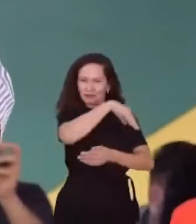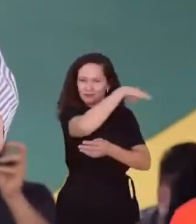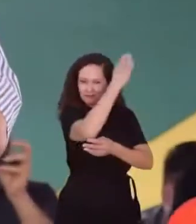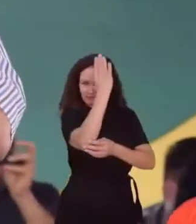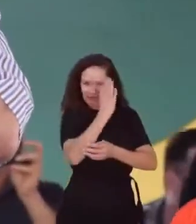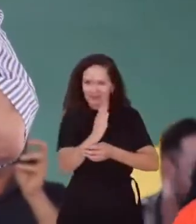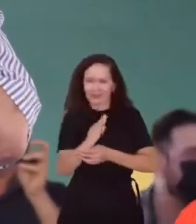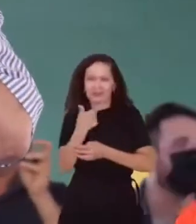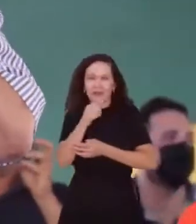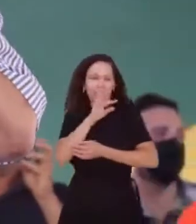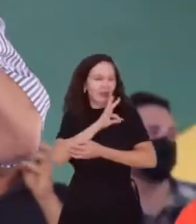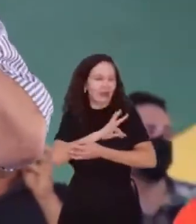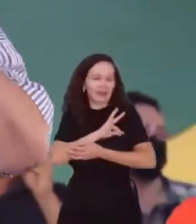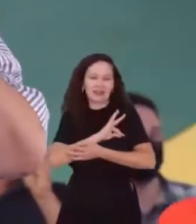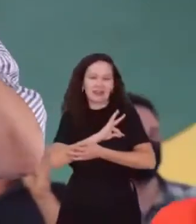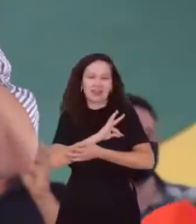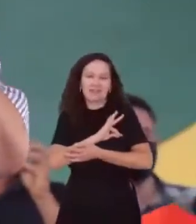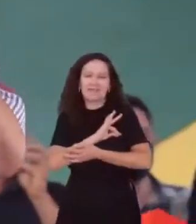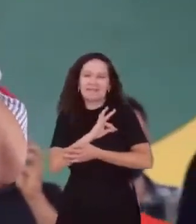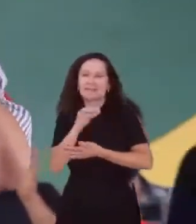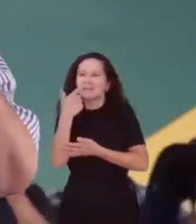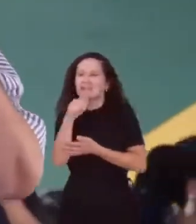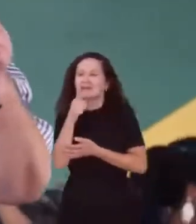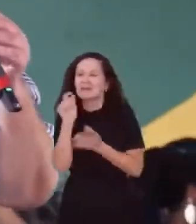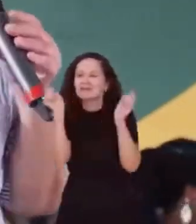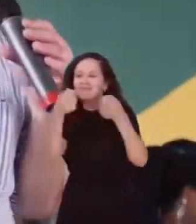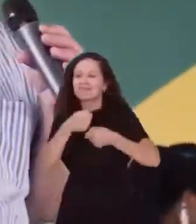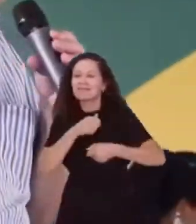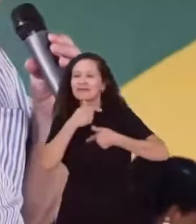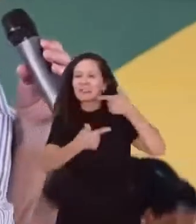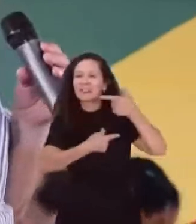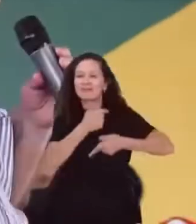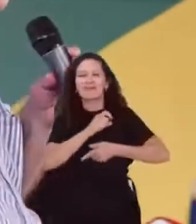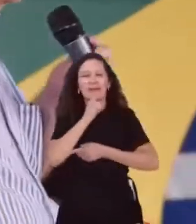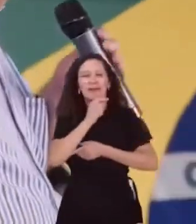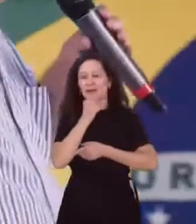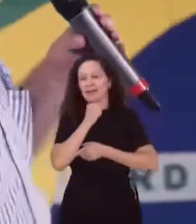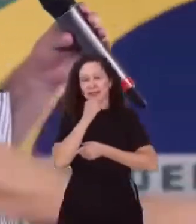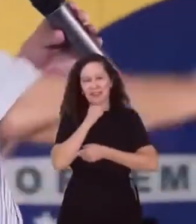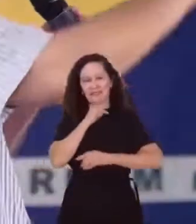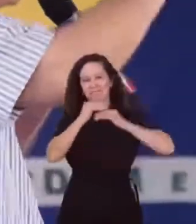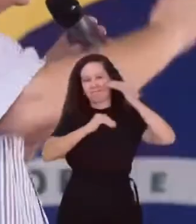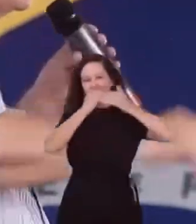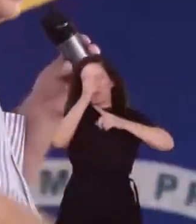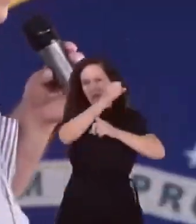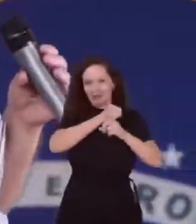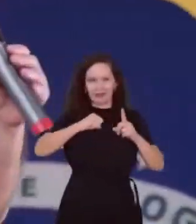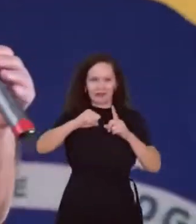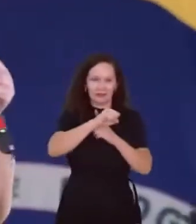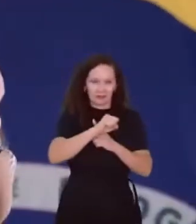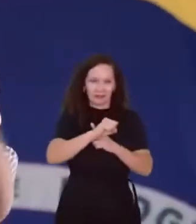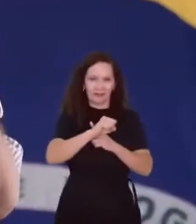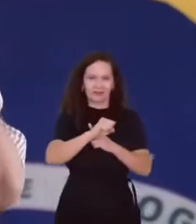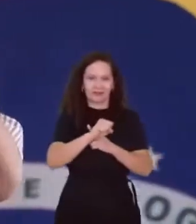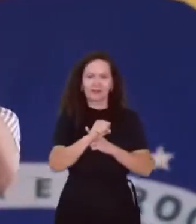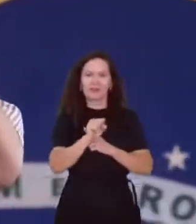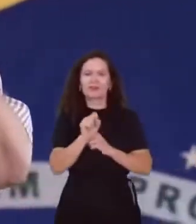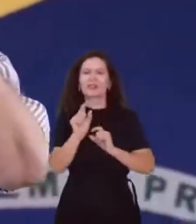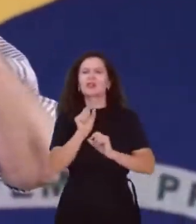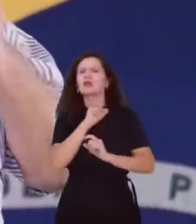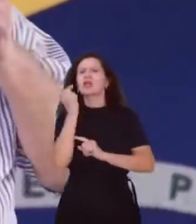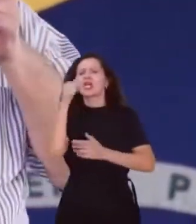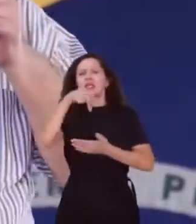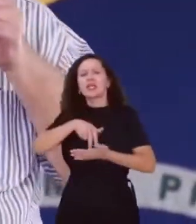sem possibilidade de emprego e de crescimento social. O que que eu faço aqui?